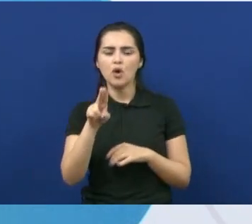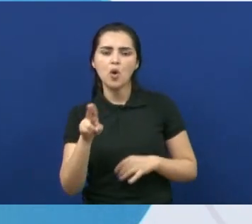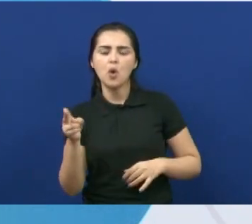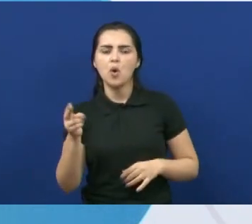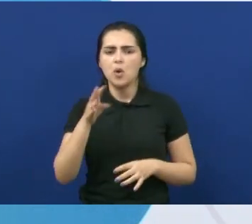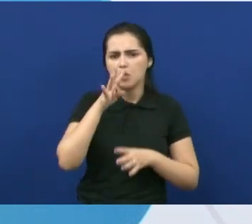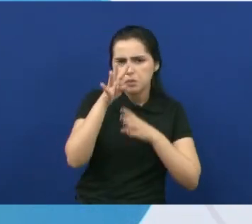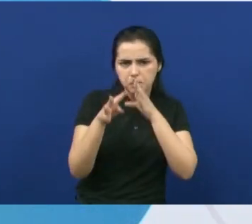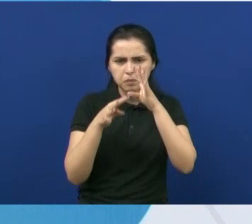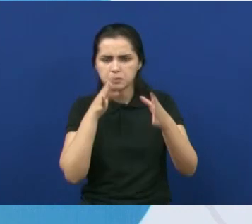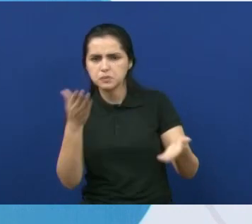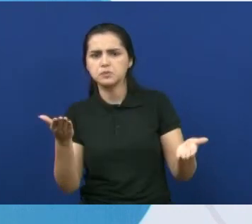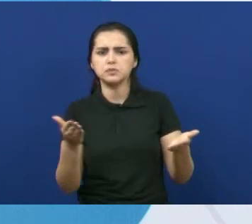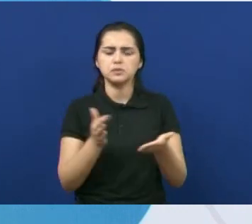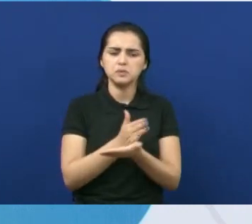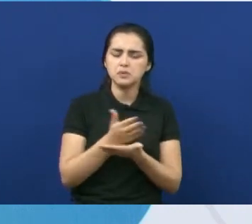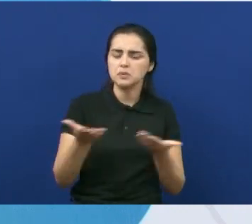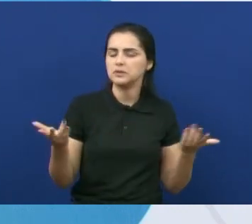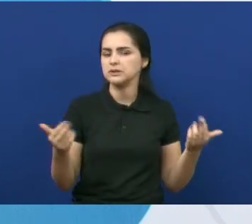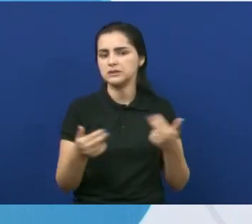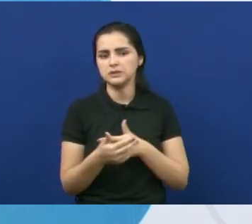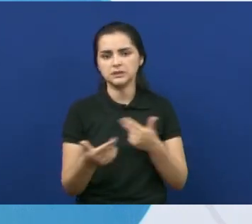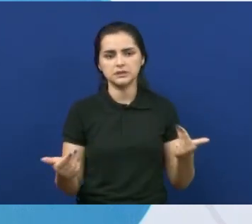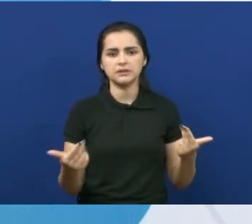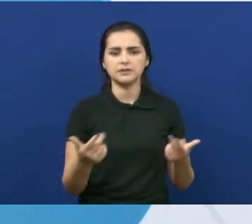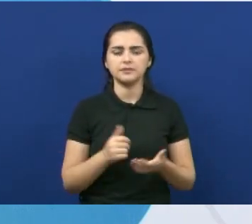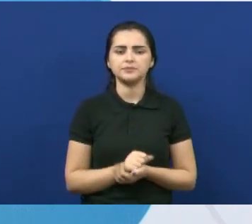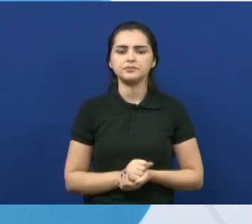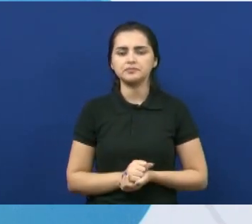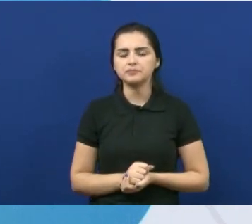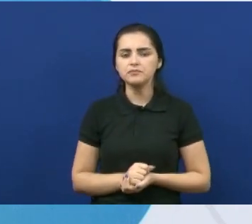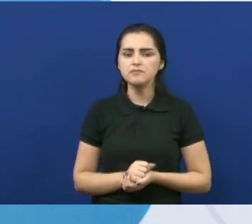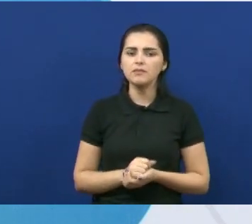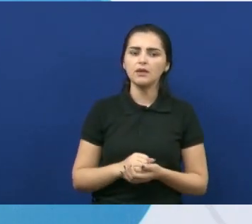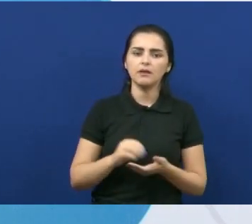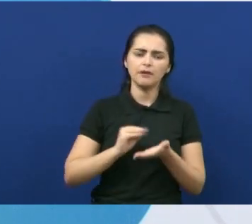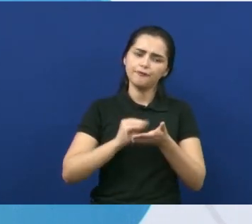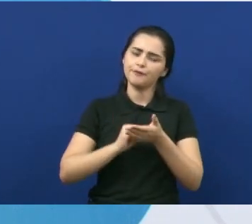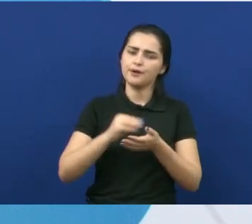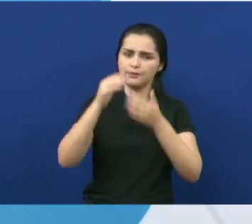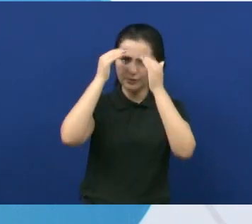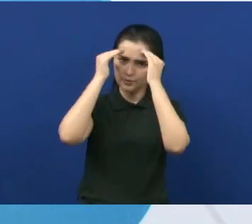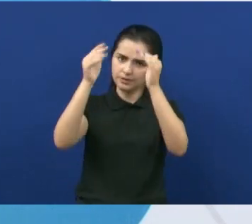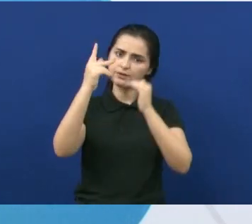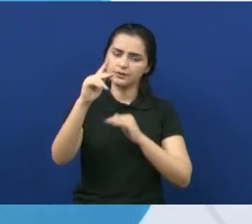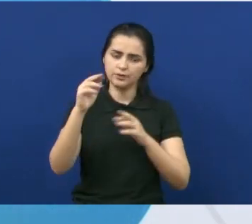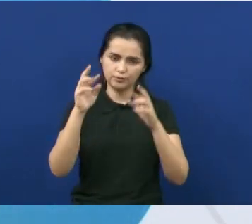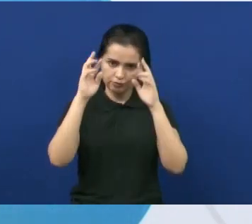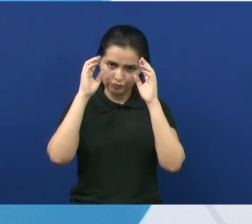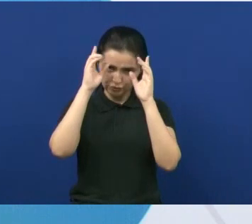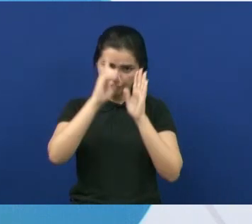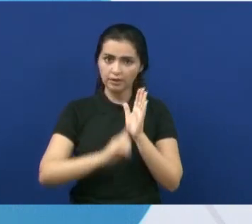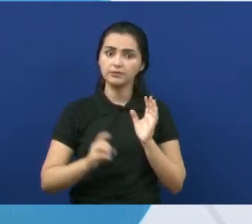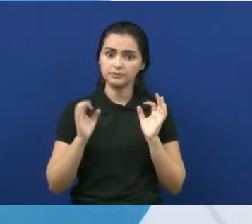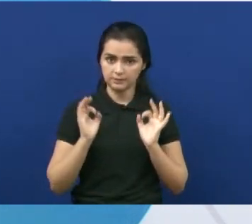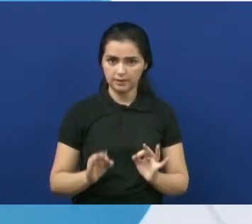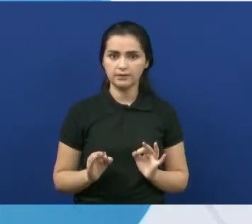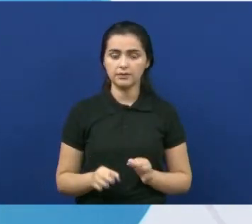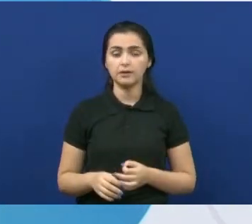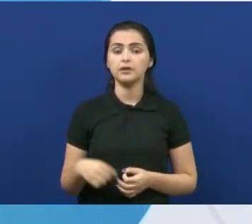ameaça, ou coação, ou qualquer inviolação do seu direito, certo? Então a gente viu